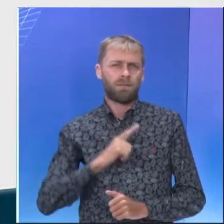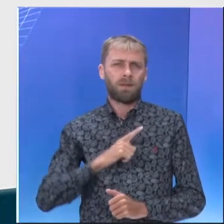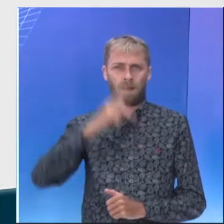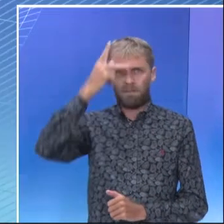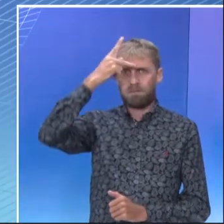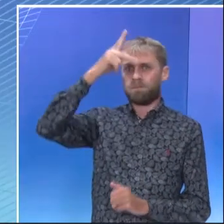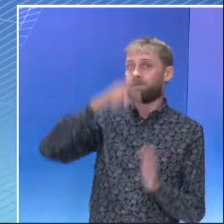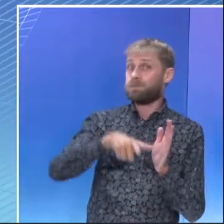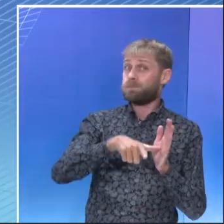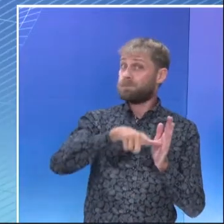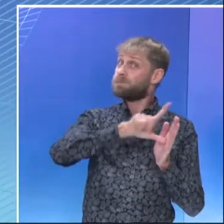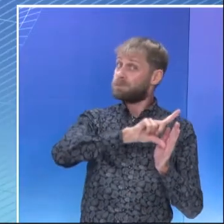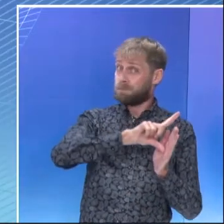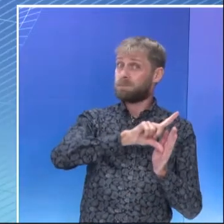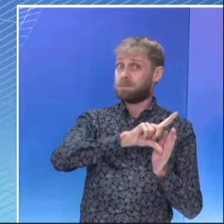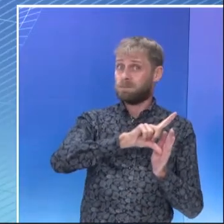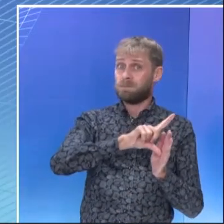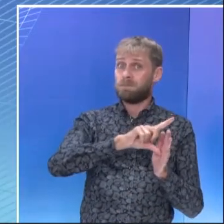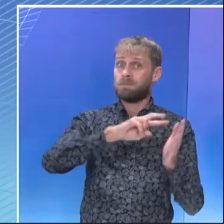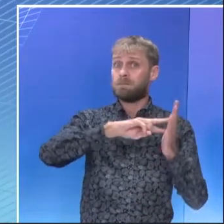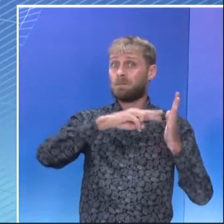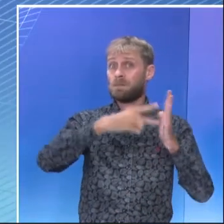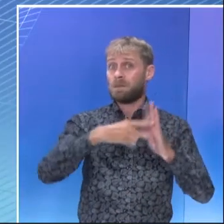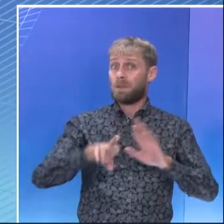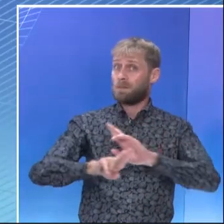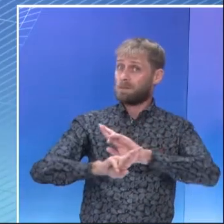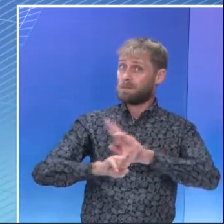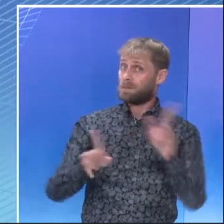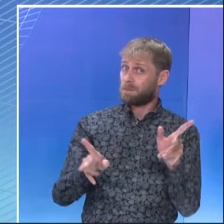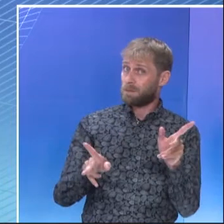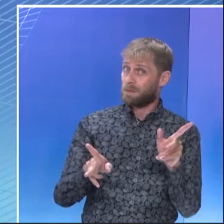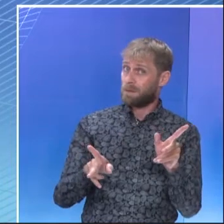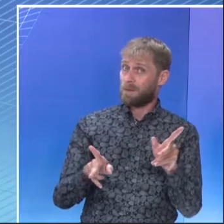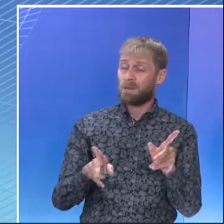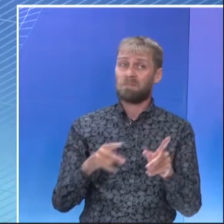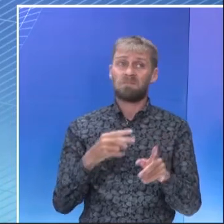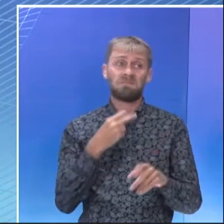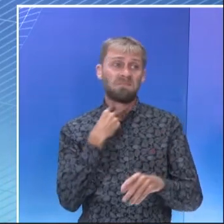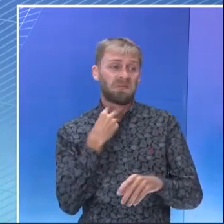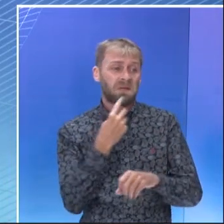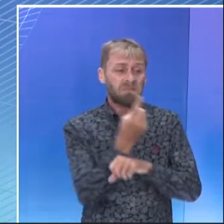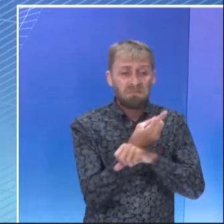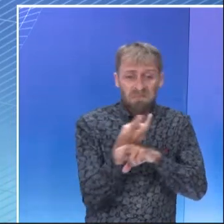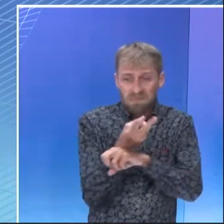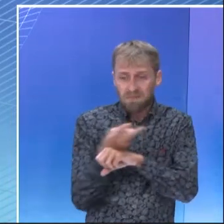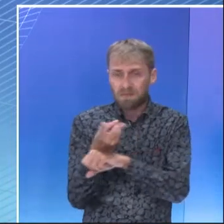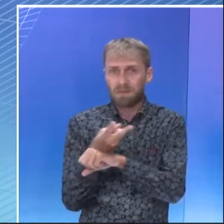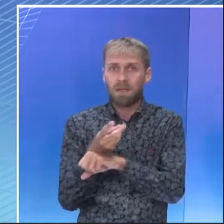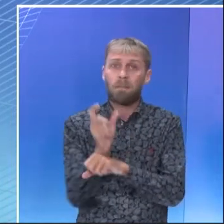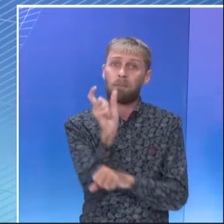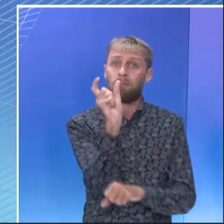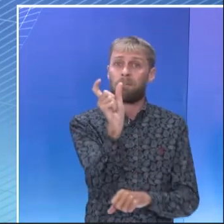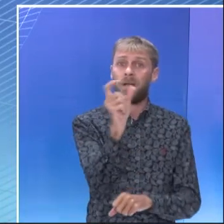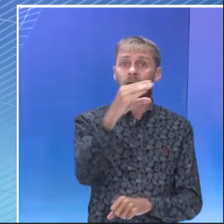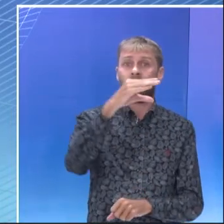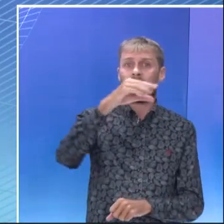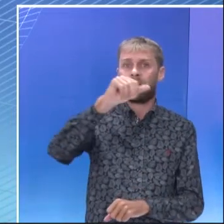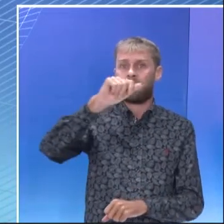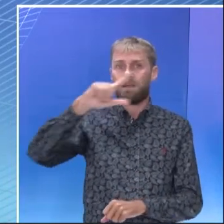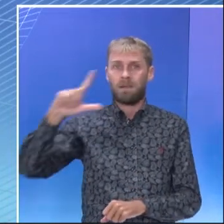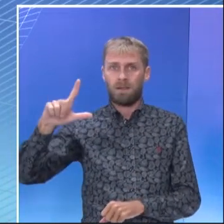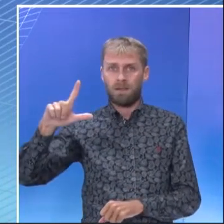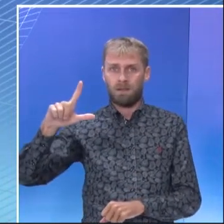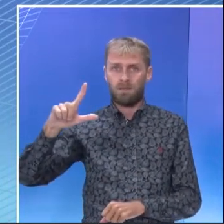frente, ele vai ter um outro significado. Não adianta você procurar no dicionário só a palavra call, que ele vai